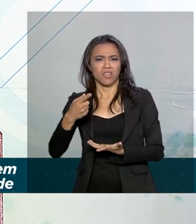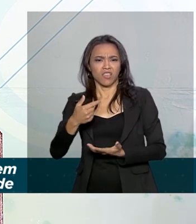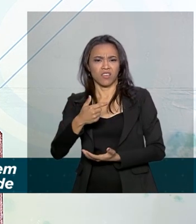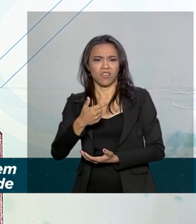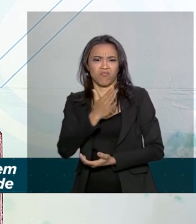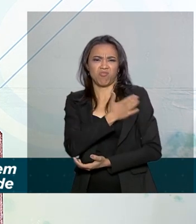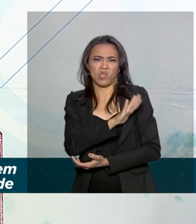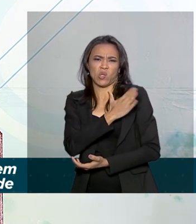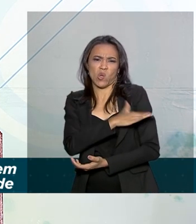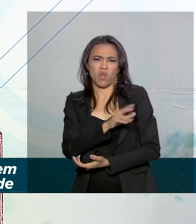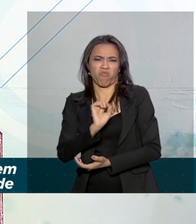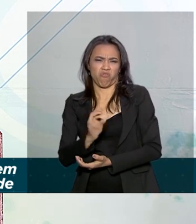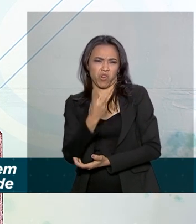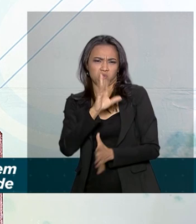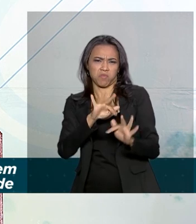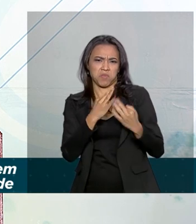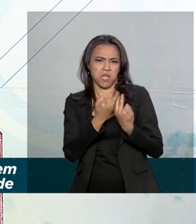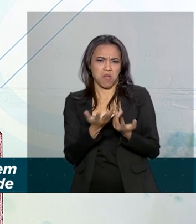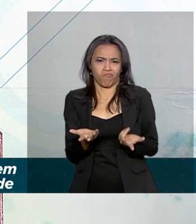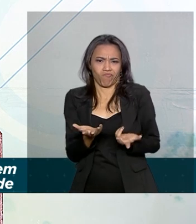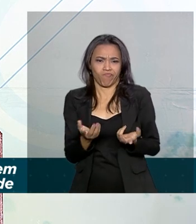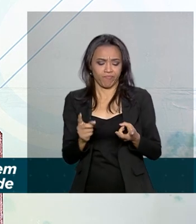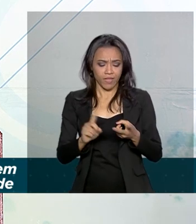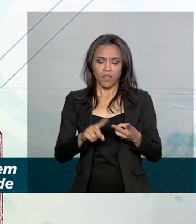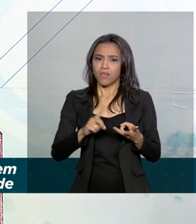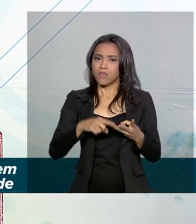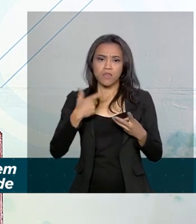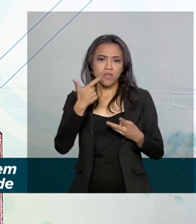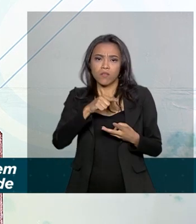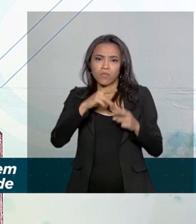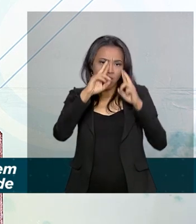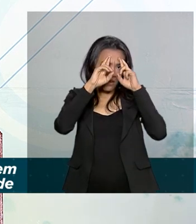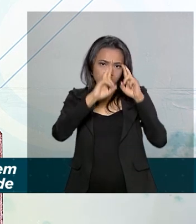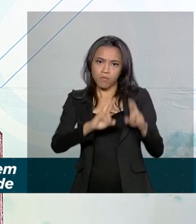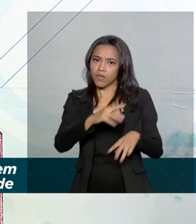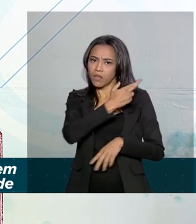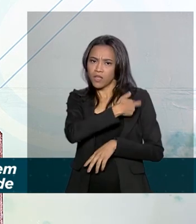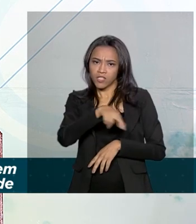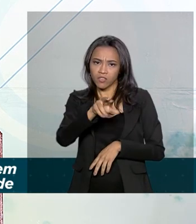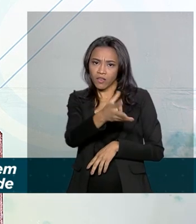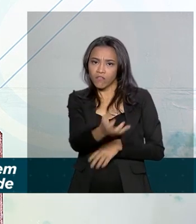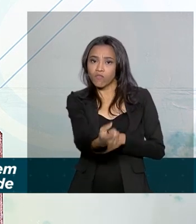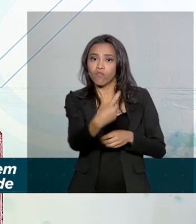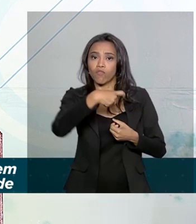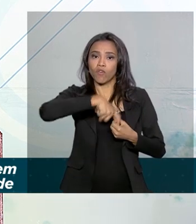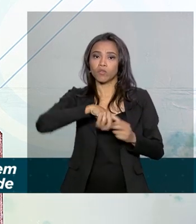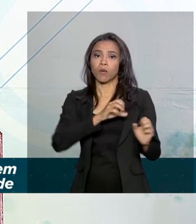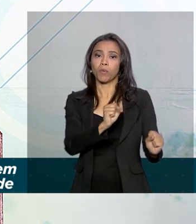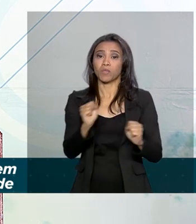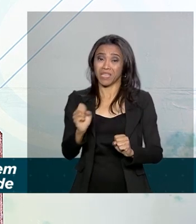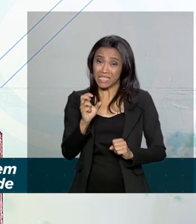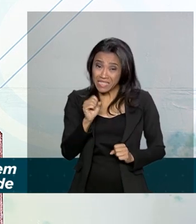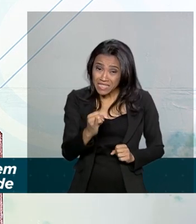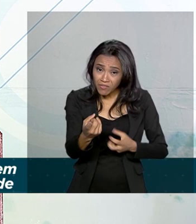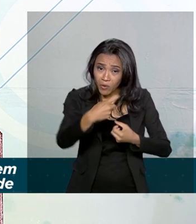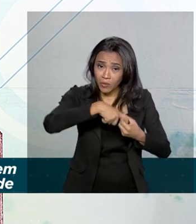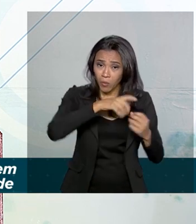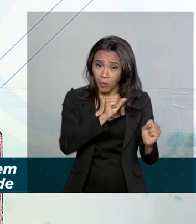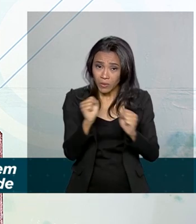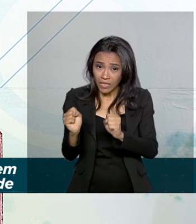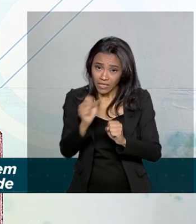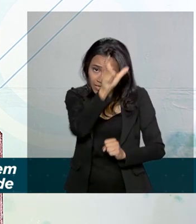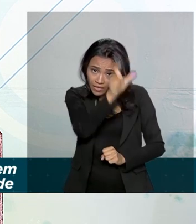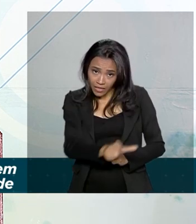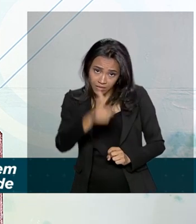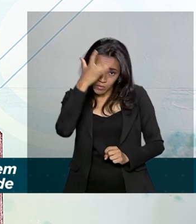grande parte não respeita as religiões, voltando ao poder. E se voltar ao poder, nós já